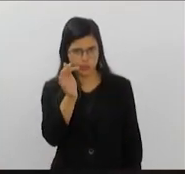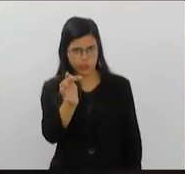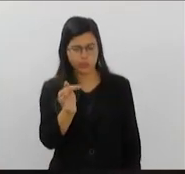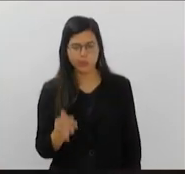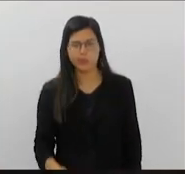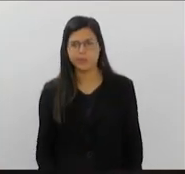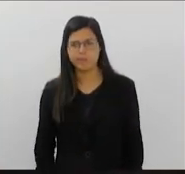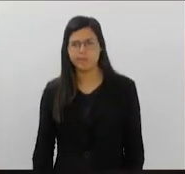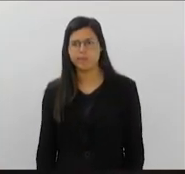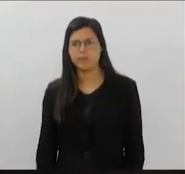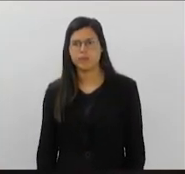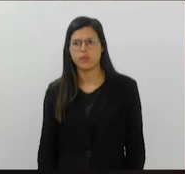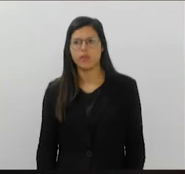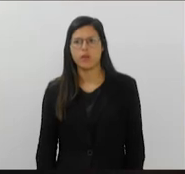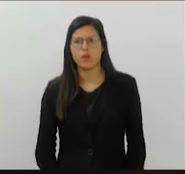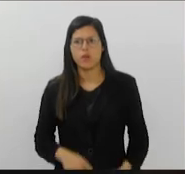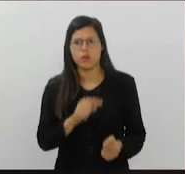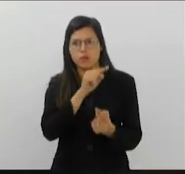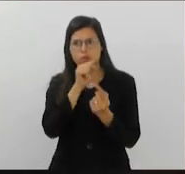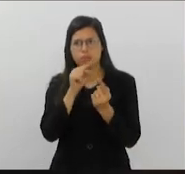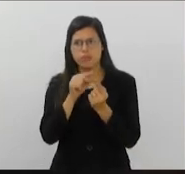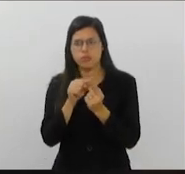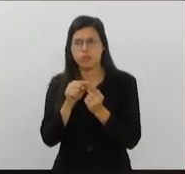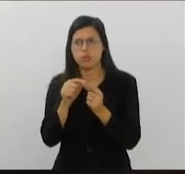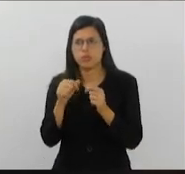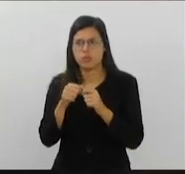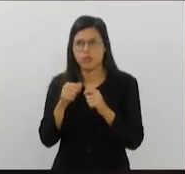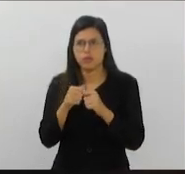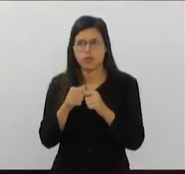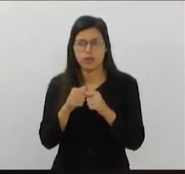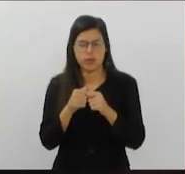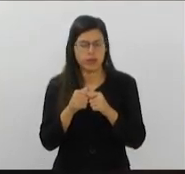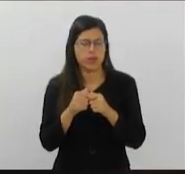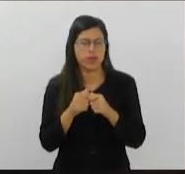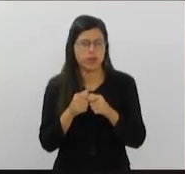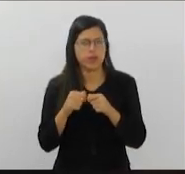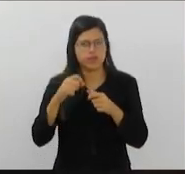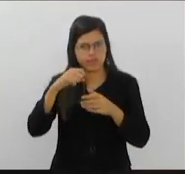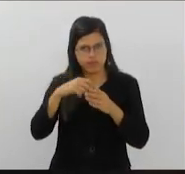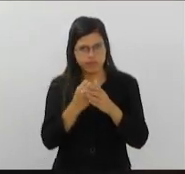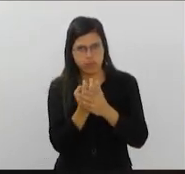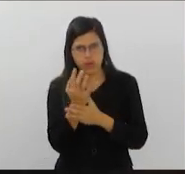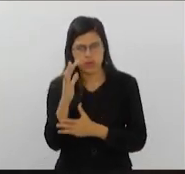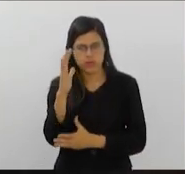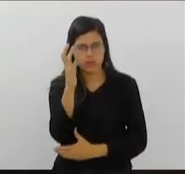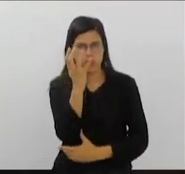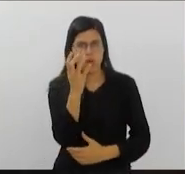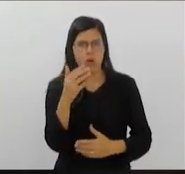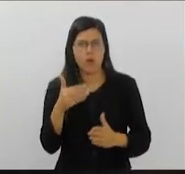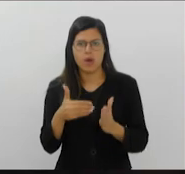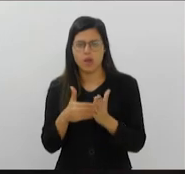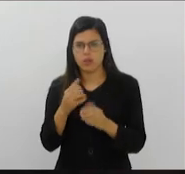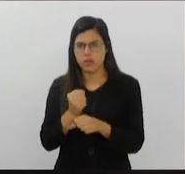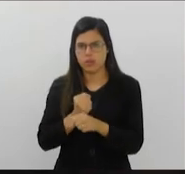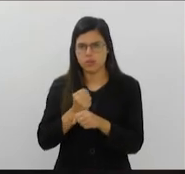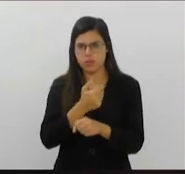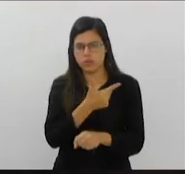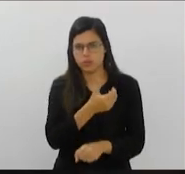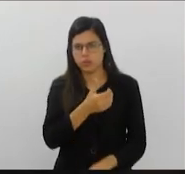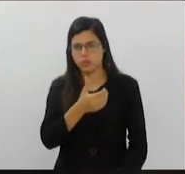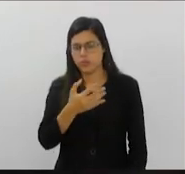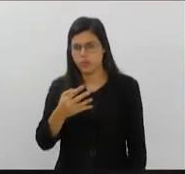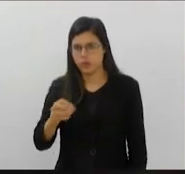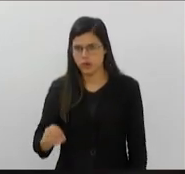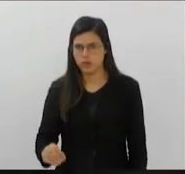tem o objetivo de restaurar 440 mil hectares até 2050, então, uma visão de longo prazo. E, desde que ele foi lançado,